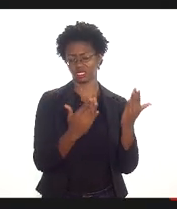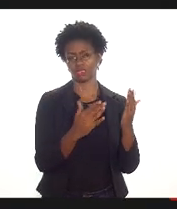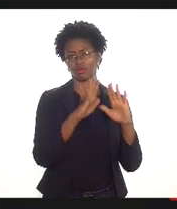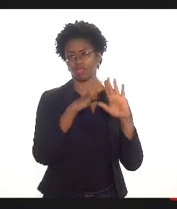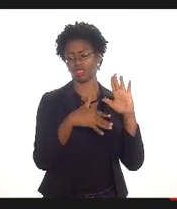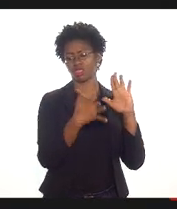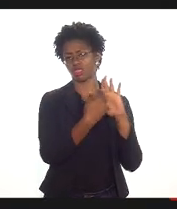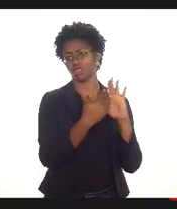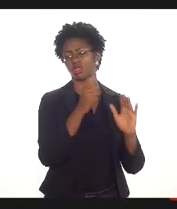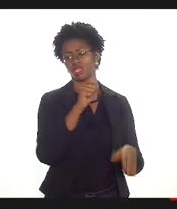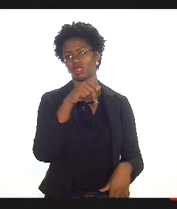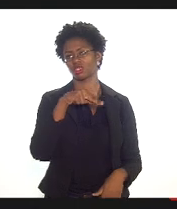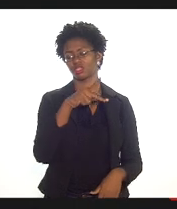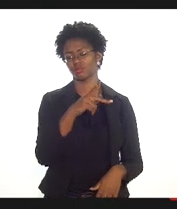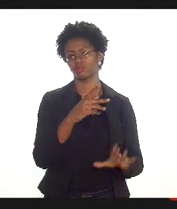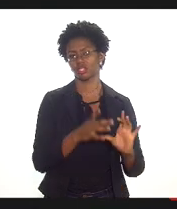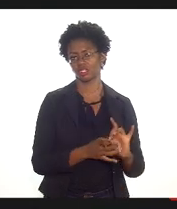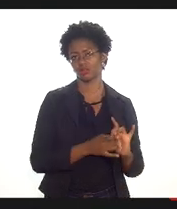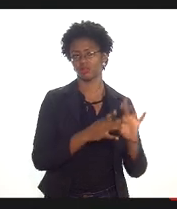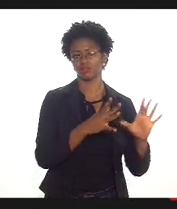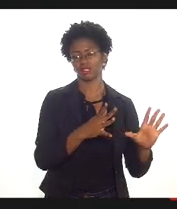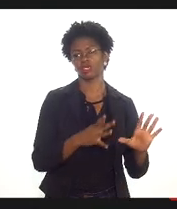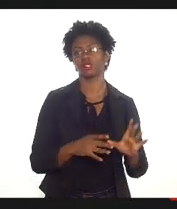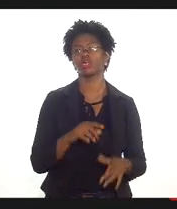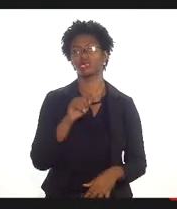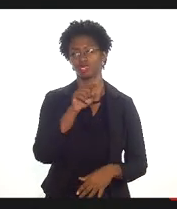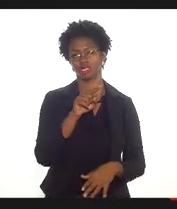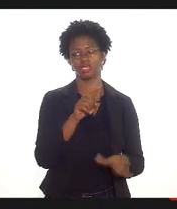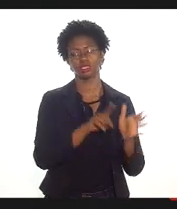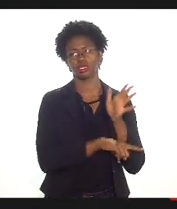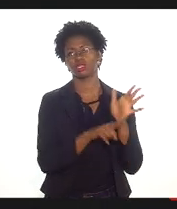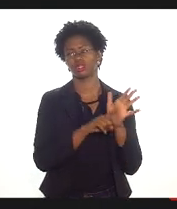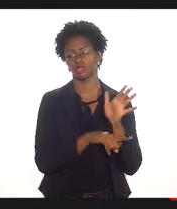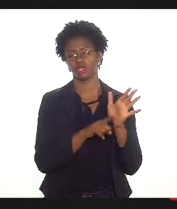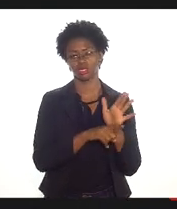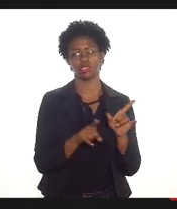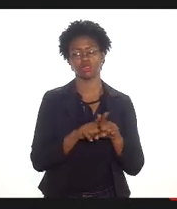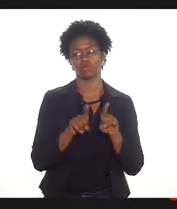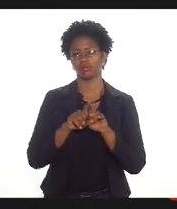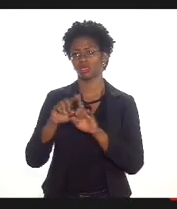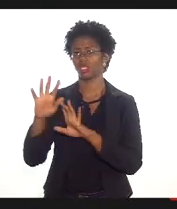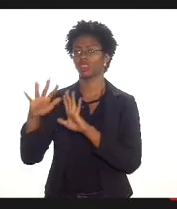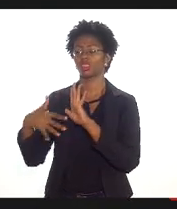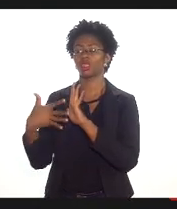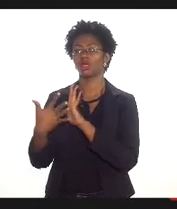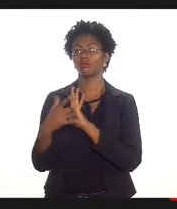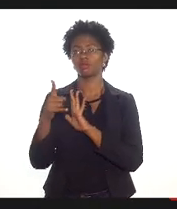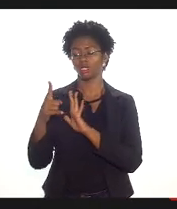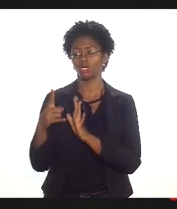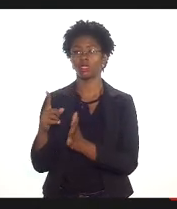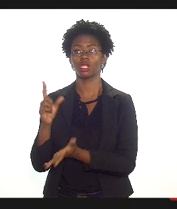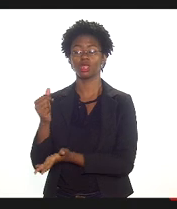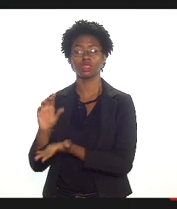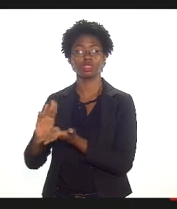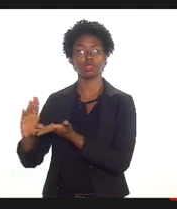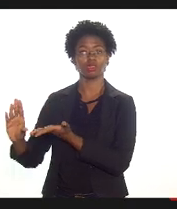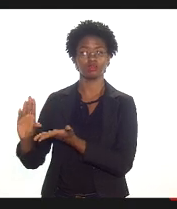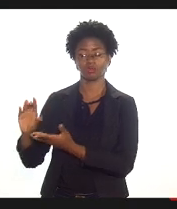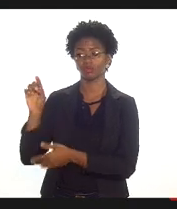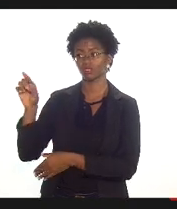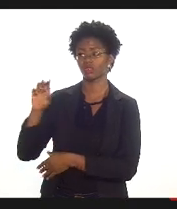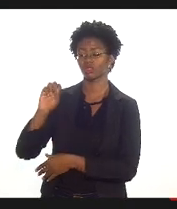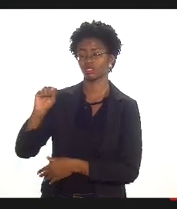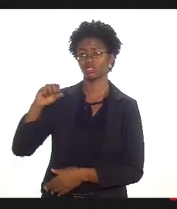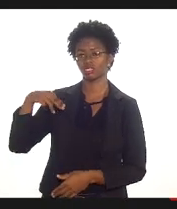ANP fornece relacionada às deduções e a tabela de investimento produzida pelo